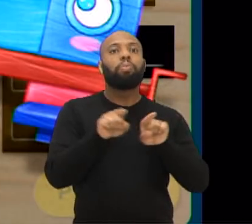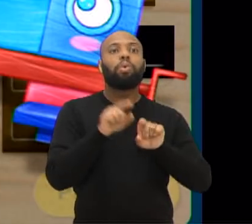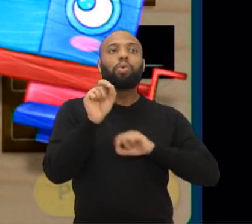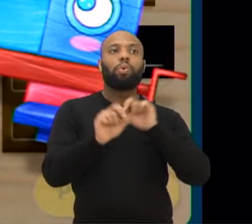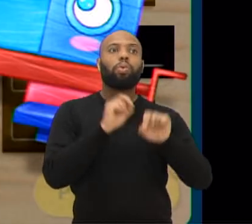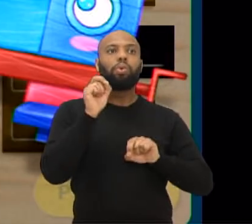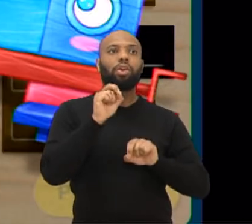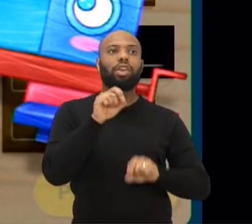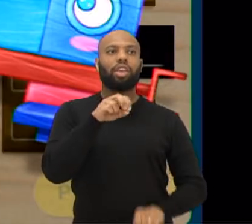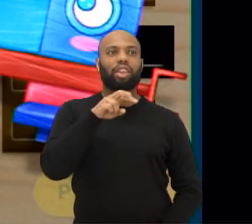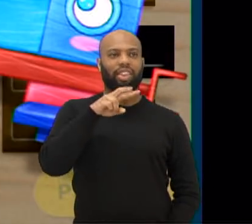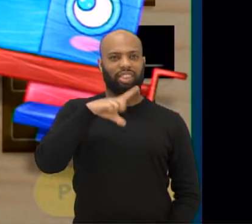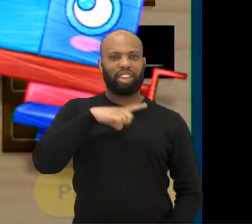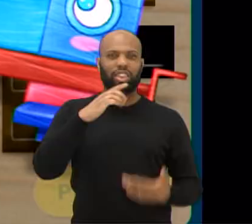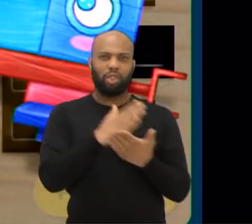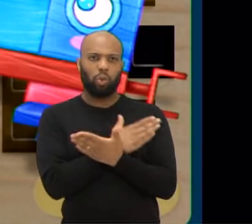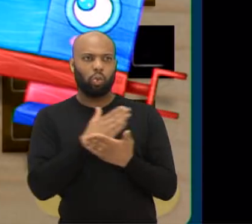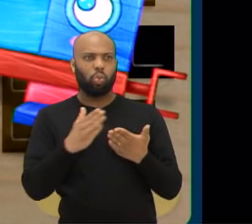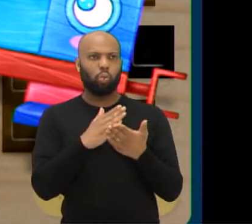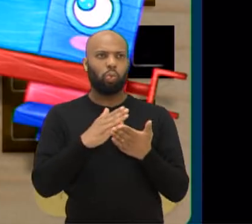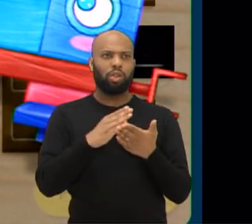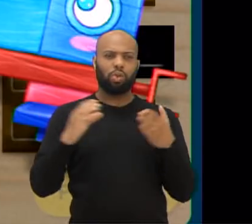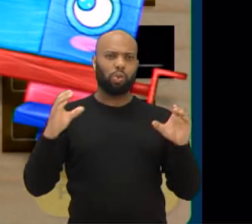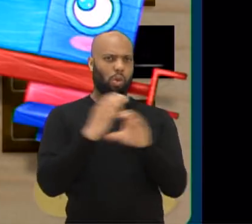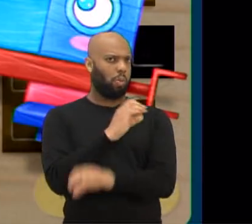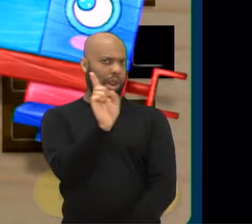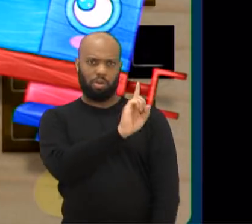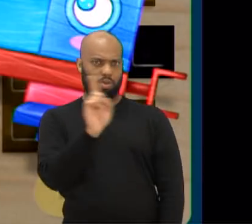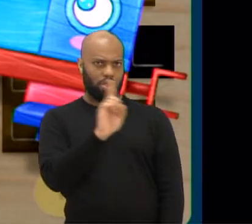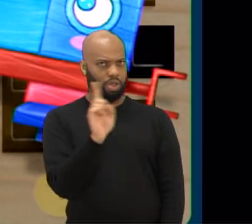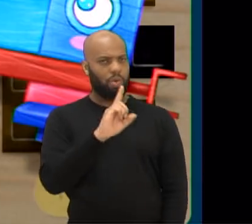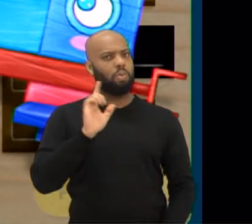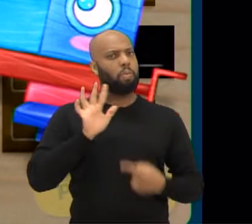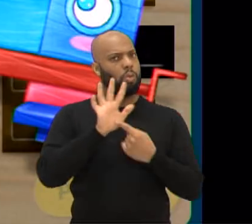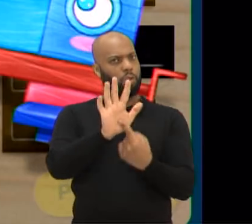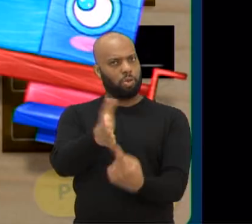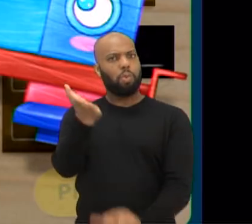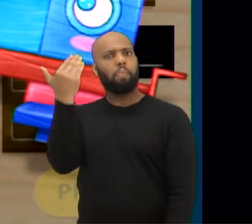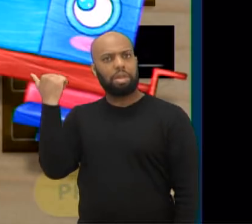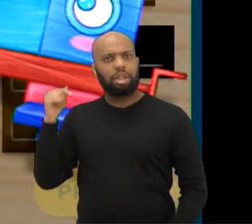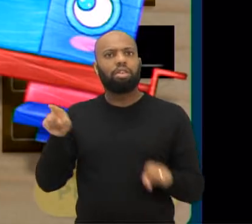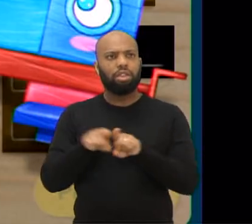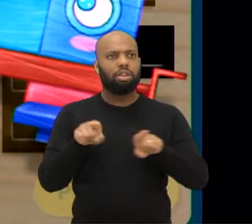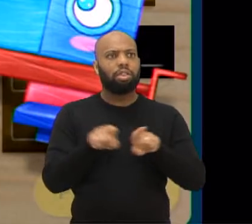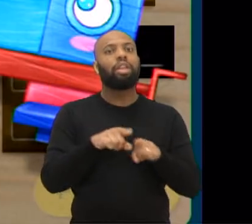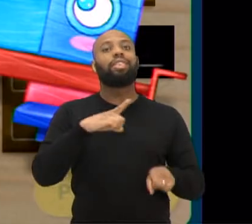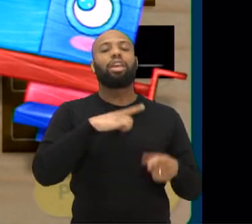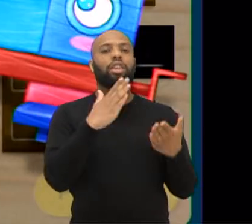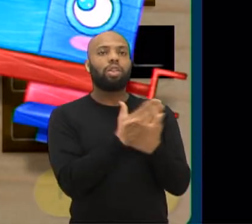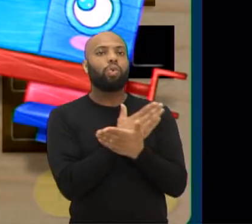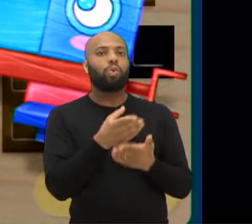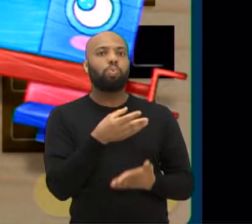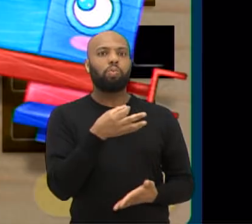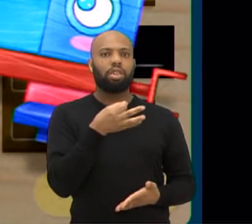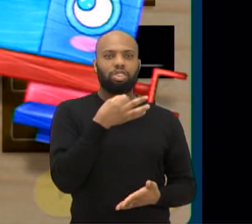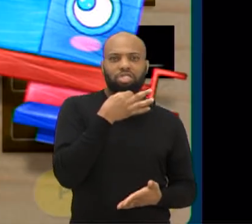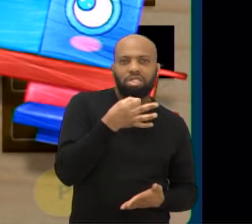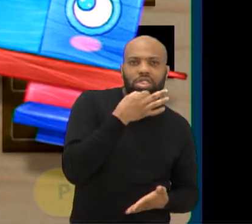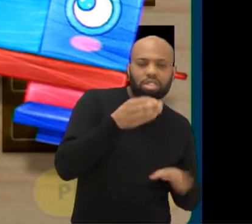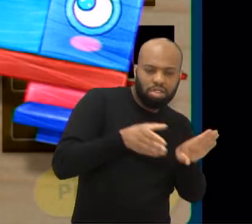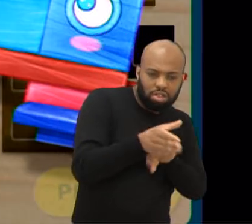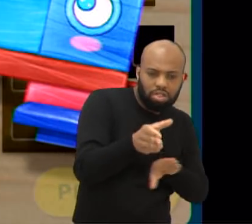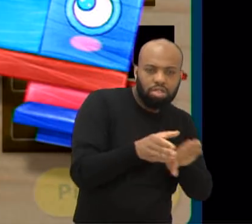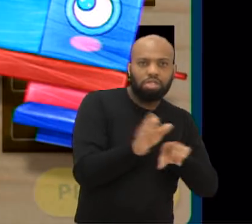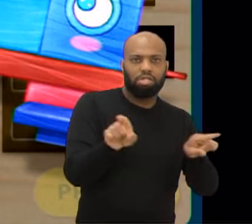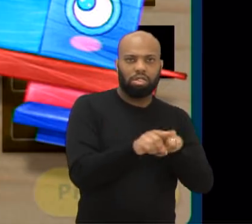as peças avulsas, não a peça completa, como ele mostrou no jogo anterior. Então ele vai dar algumas dicas para vocês.